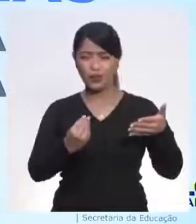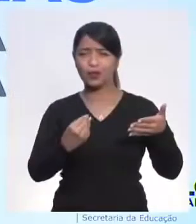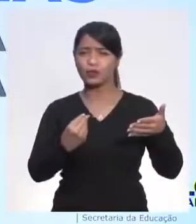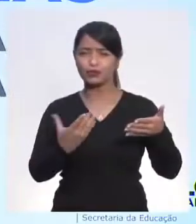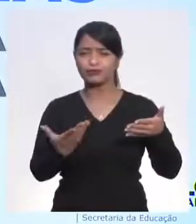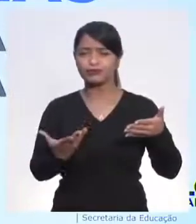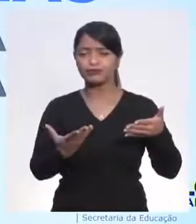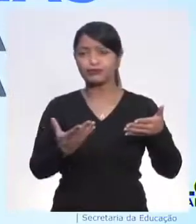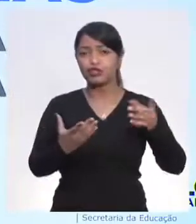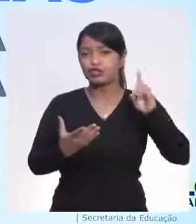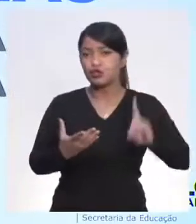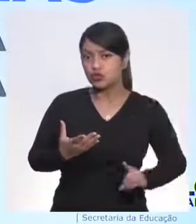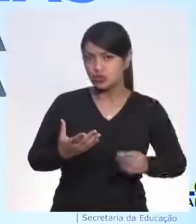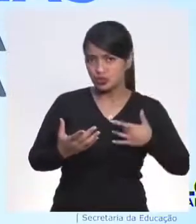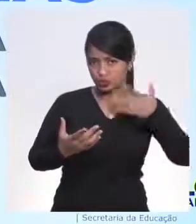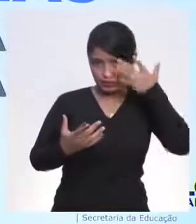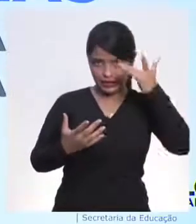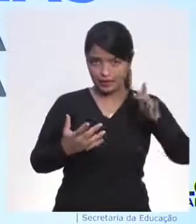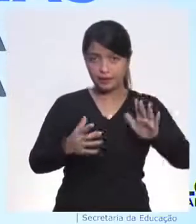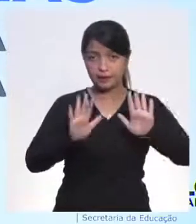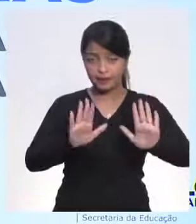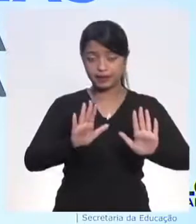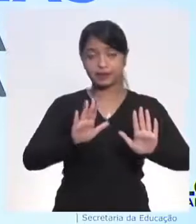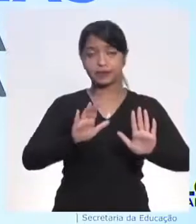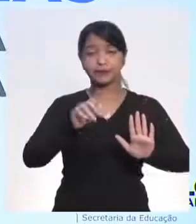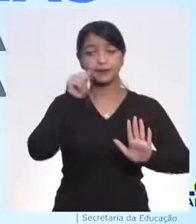não sei a diretoria, mas a professora